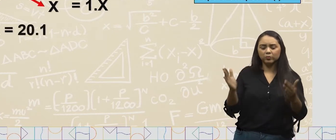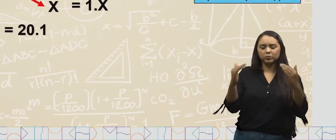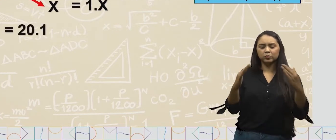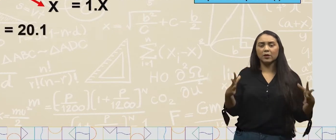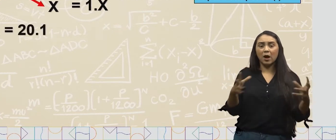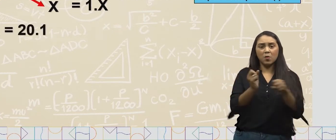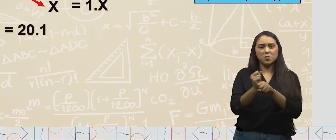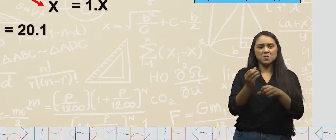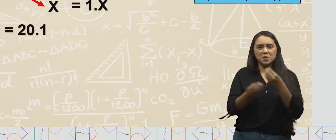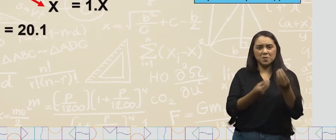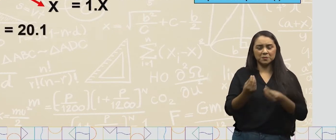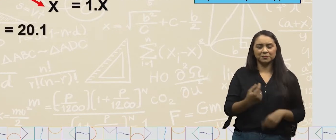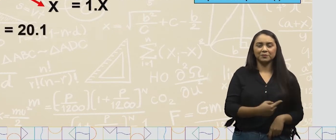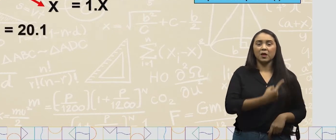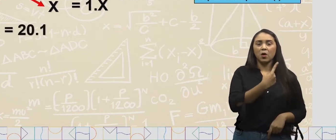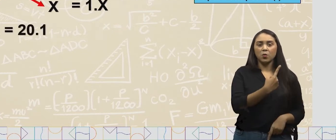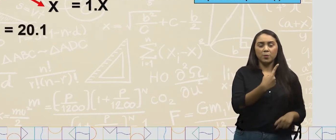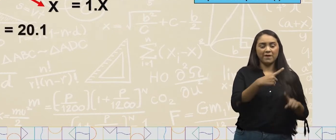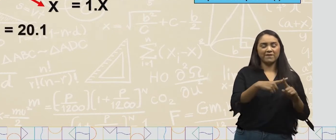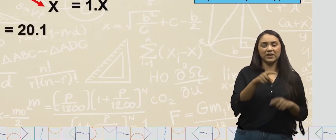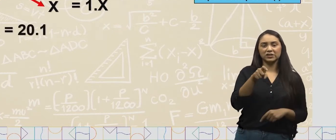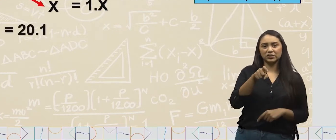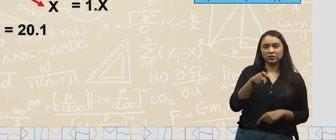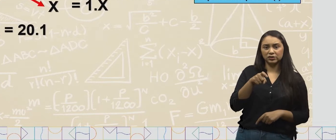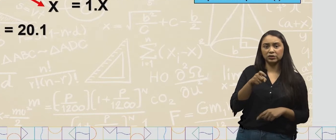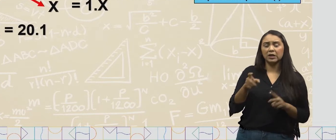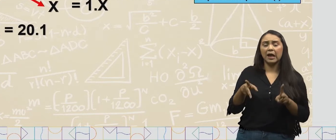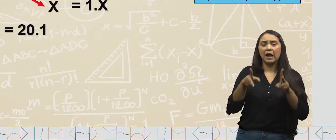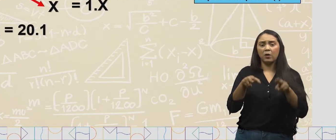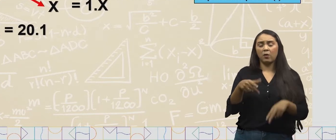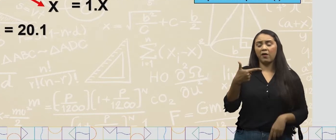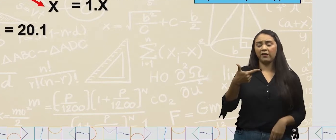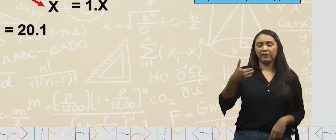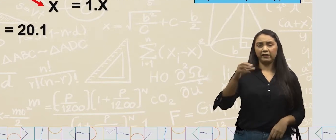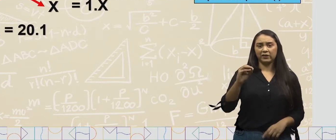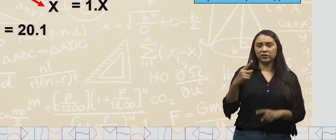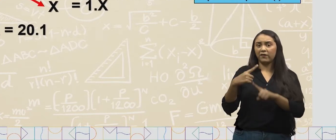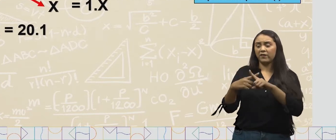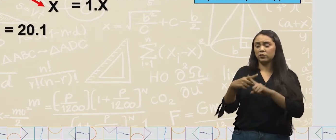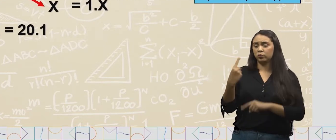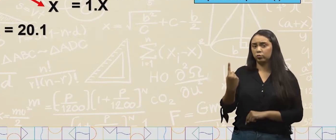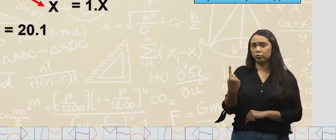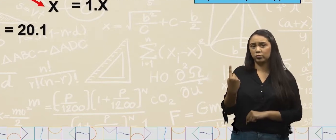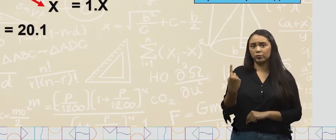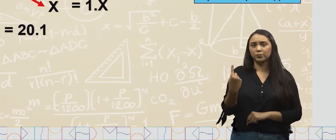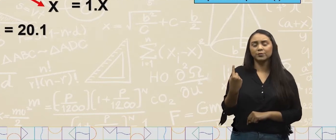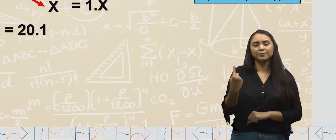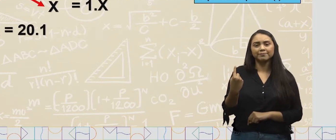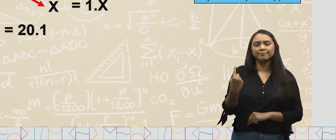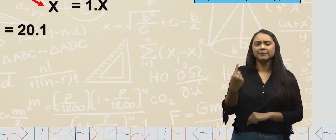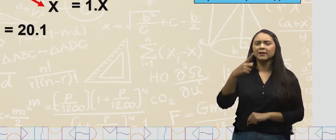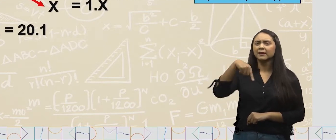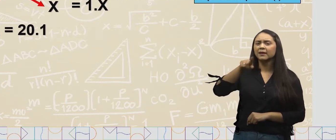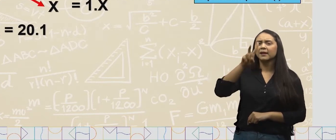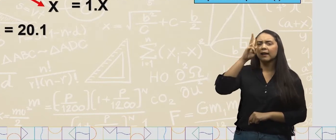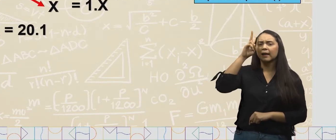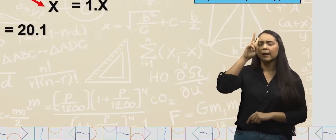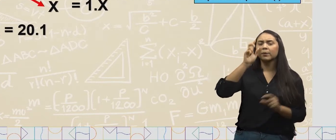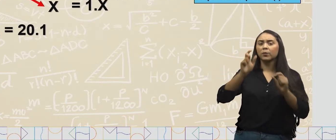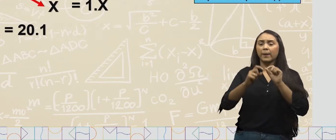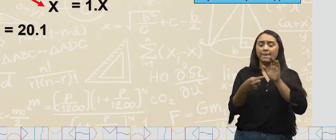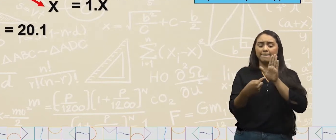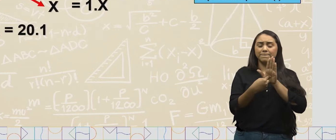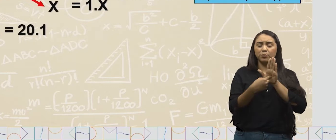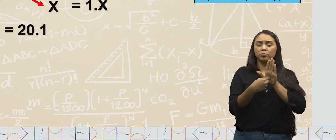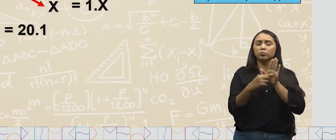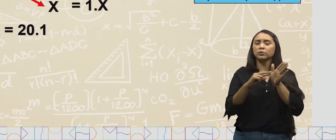equação. 1 vezes x é igual a 20 vezes 1. Lembrando, o ponto